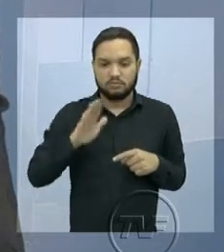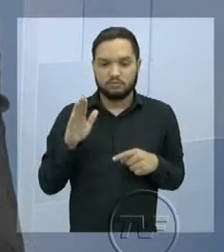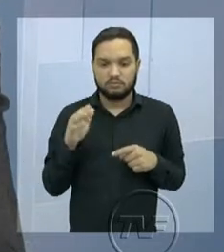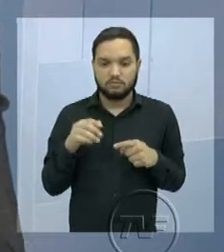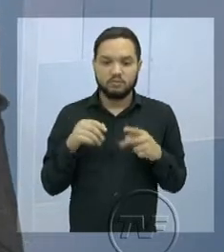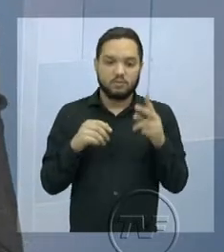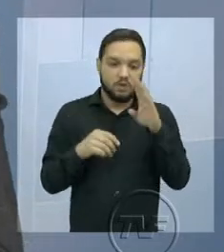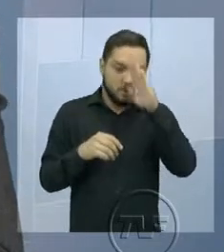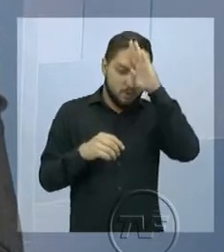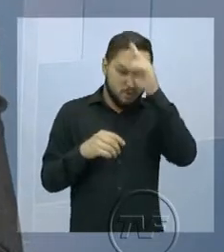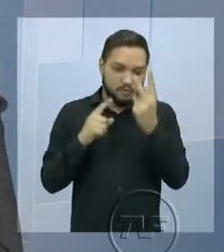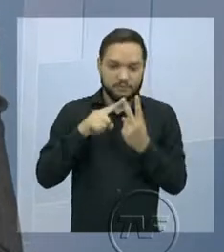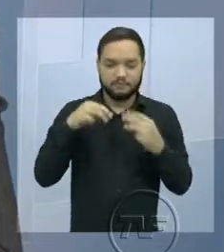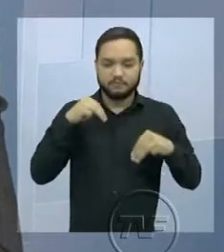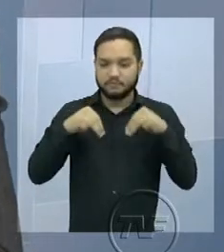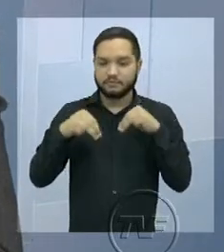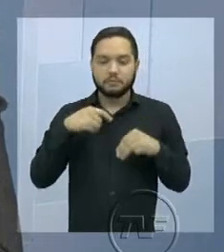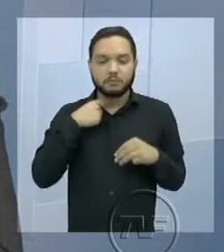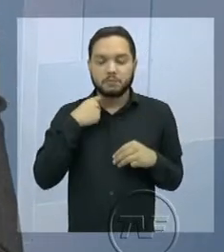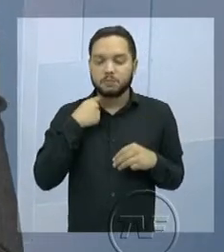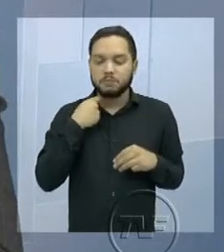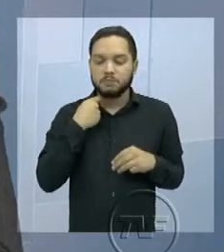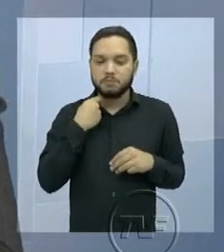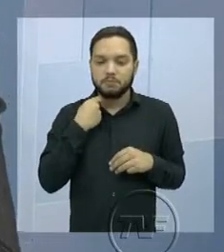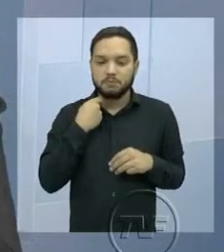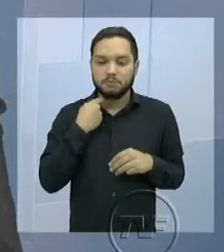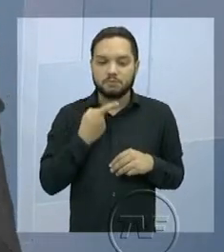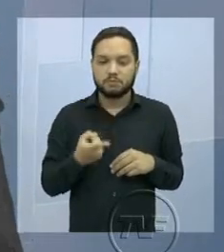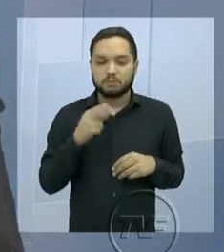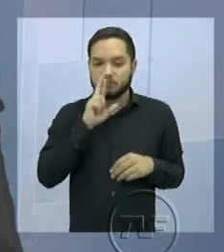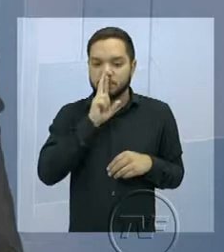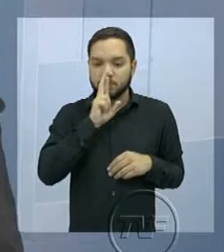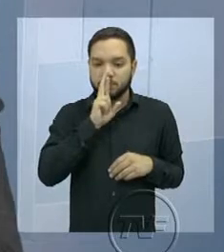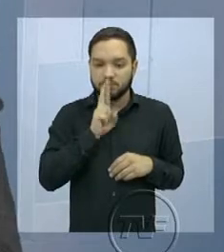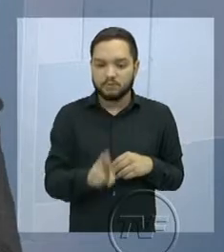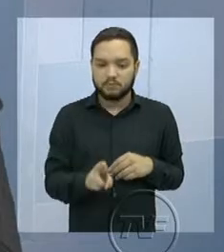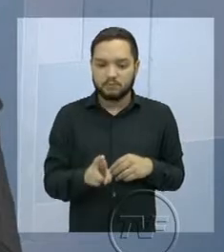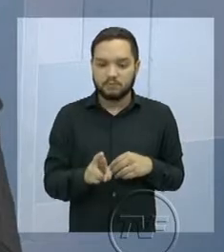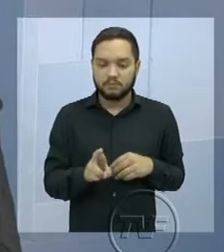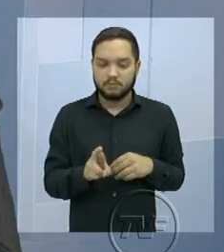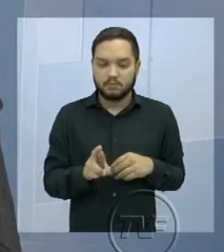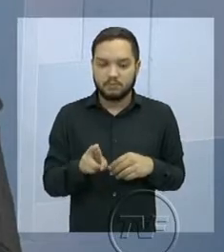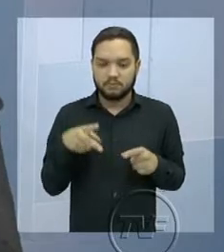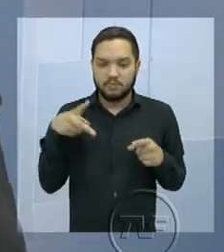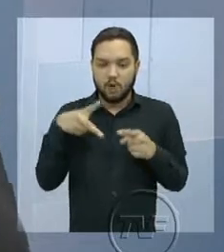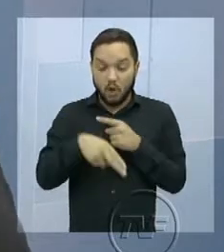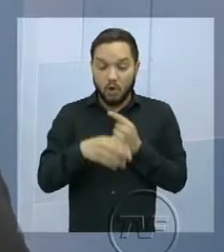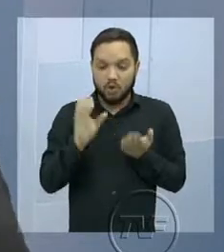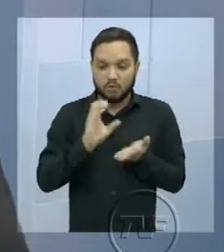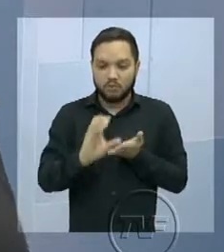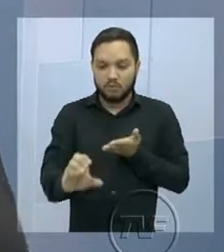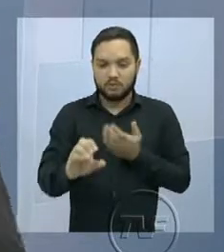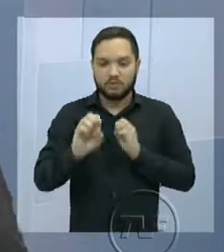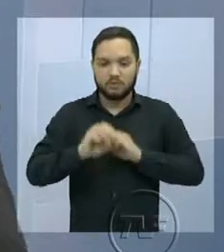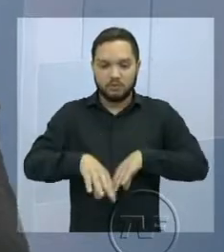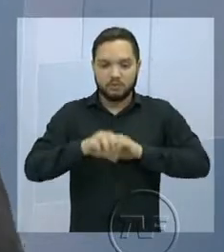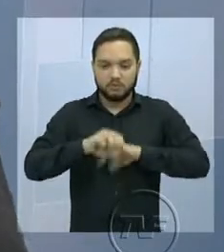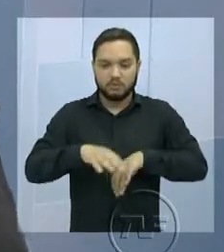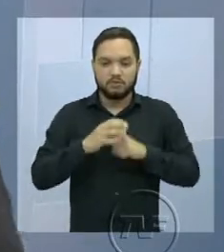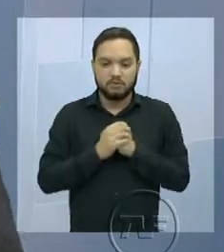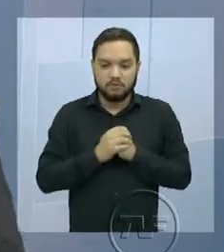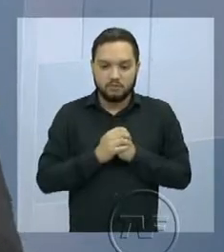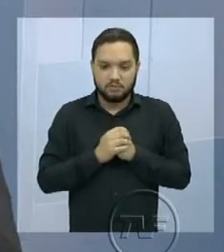nem o ministro conseguiram responder sobre as contingências na pasta de educação. E criou uma informação